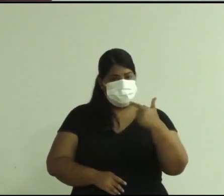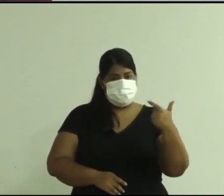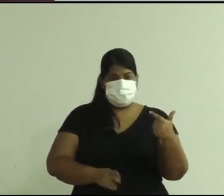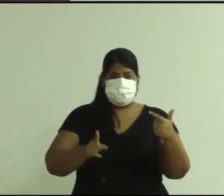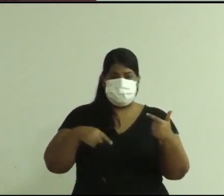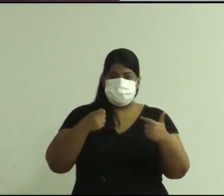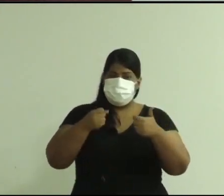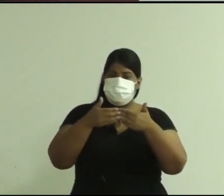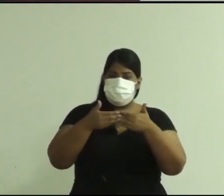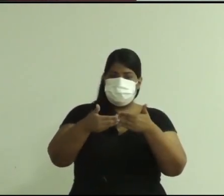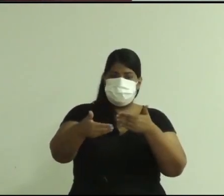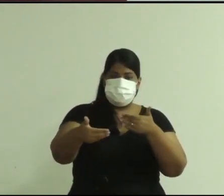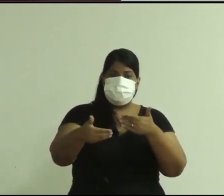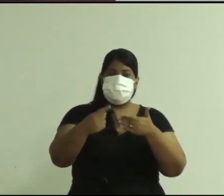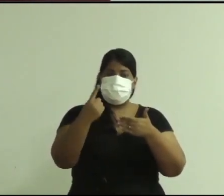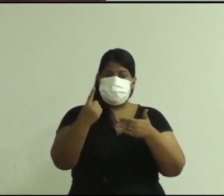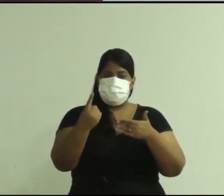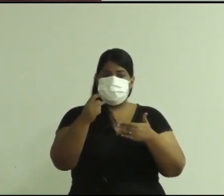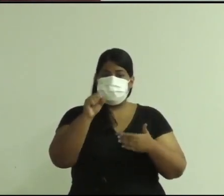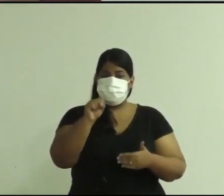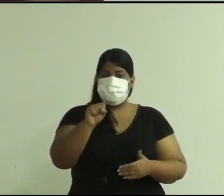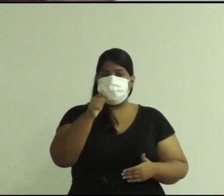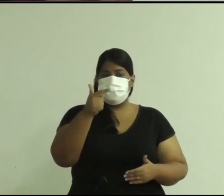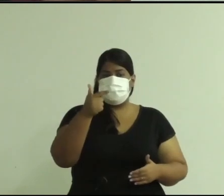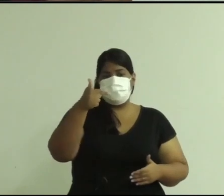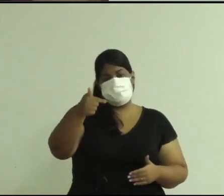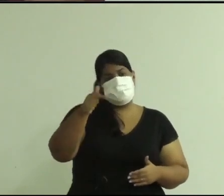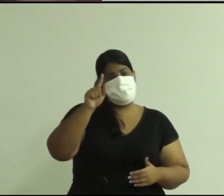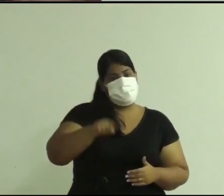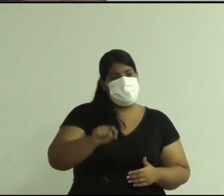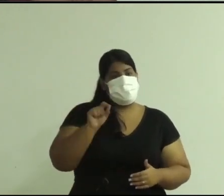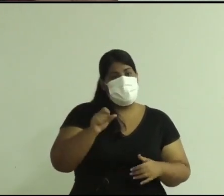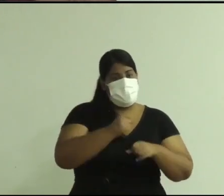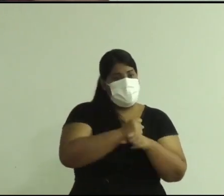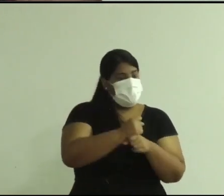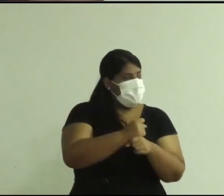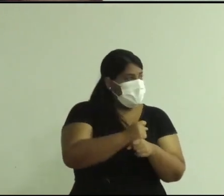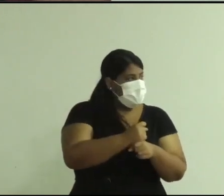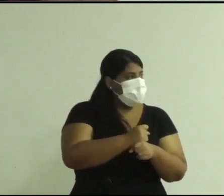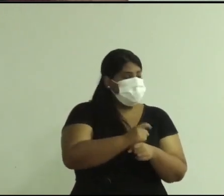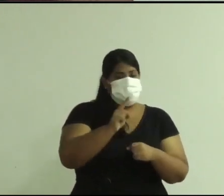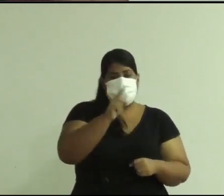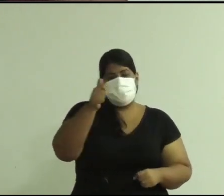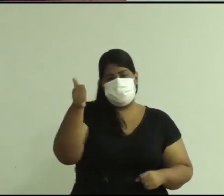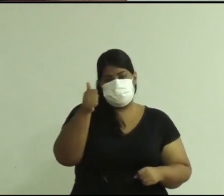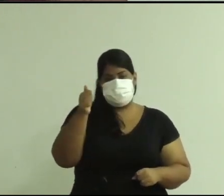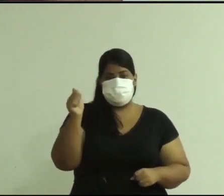pouquinho mais para frente falar também de 1827, que foi o ano Dia 11 de agosto